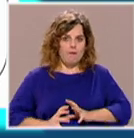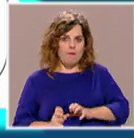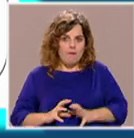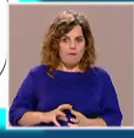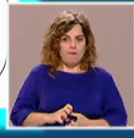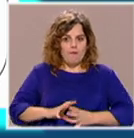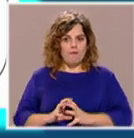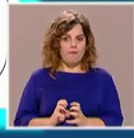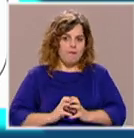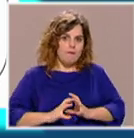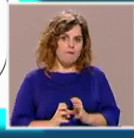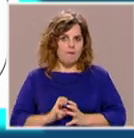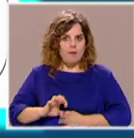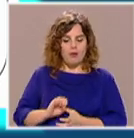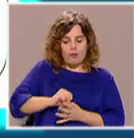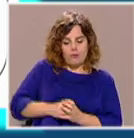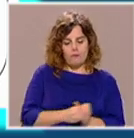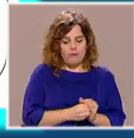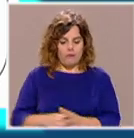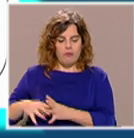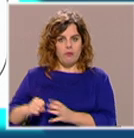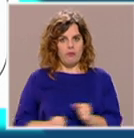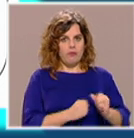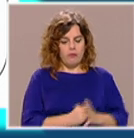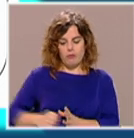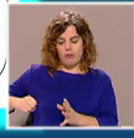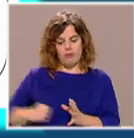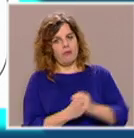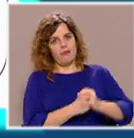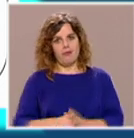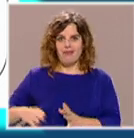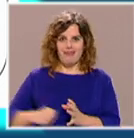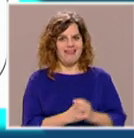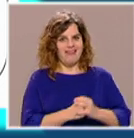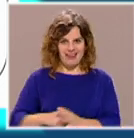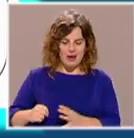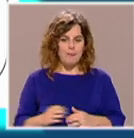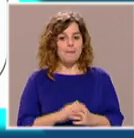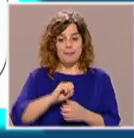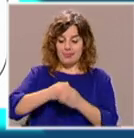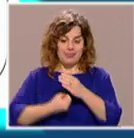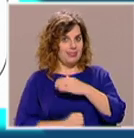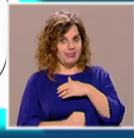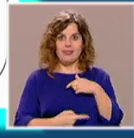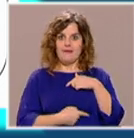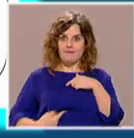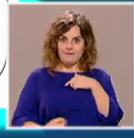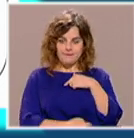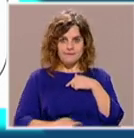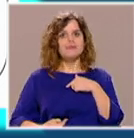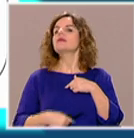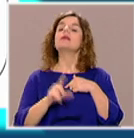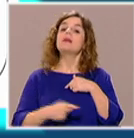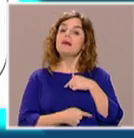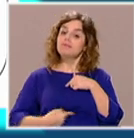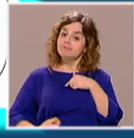e contraem-se e distendem e depois acabam por empurrar o seu conteúdo para o próximo órgão, que é o intestino delgado, e do próprio